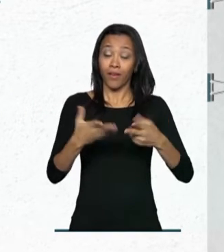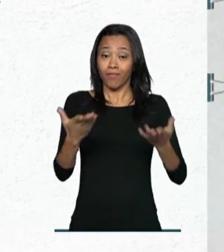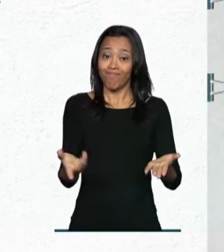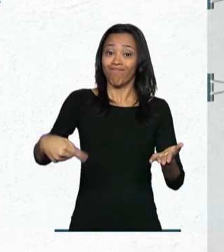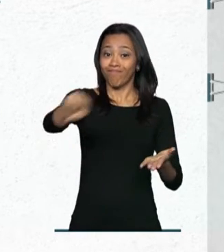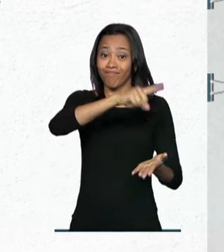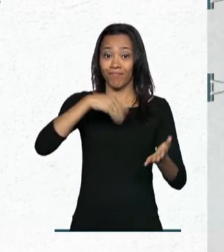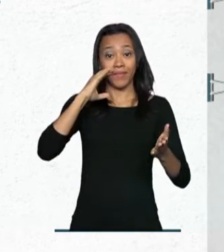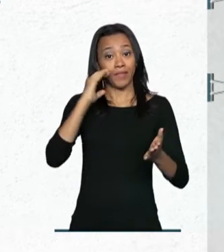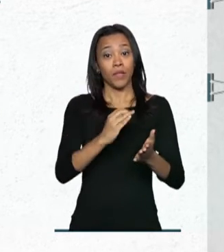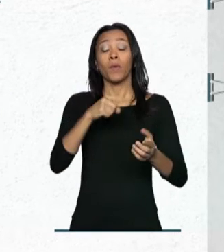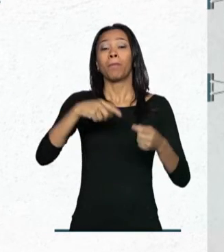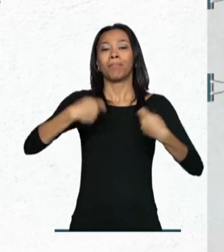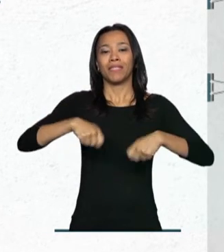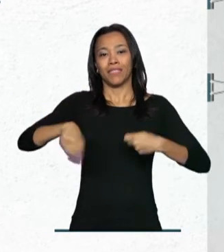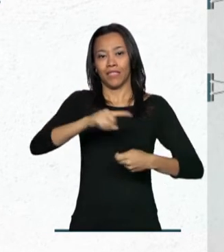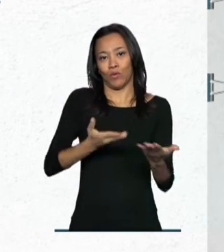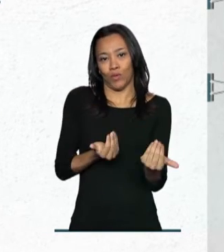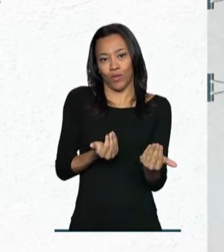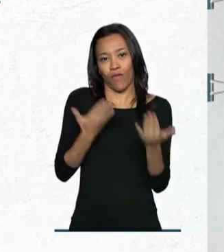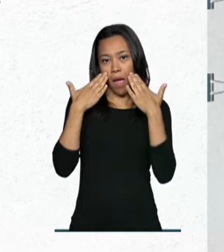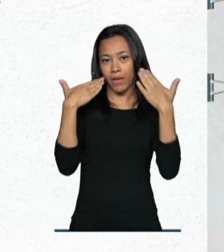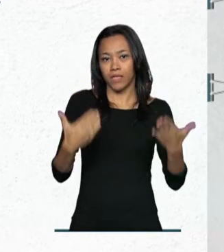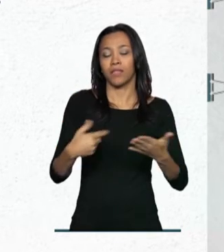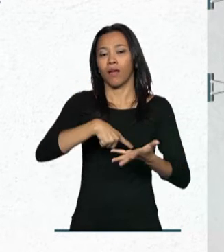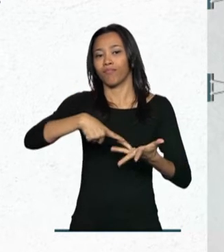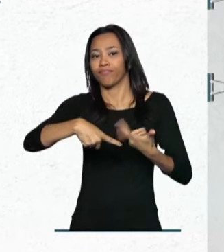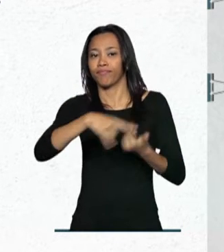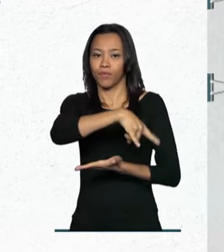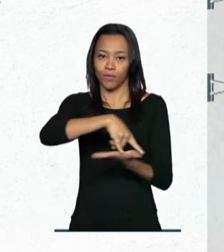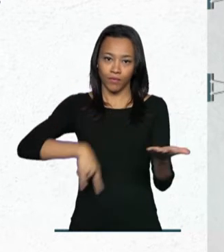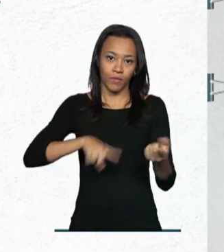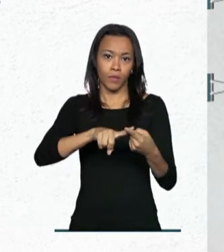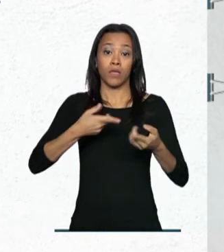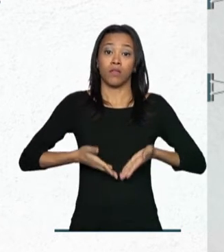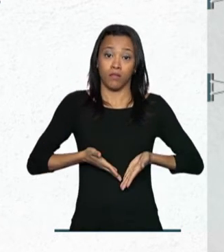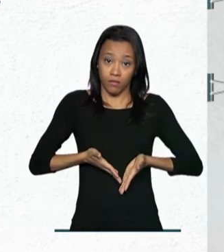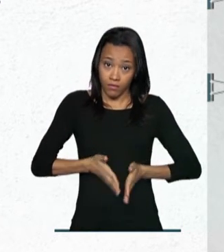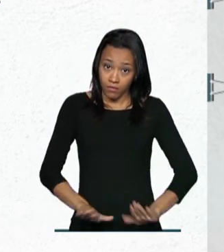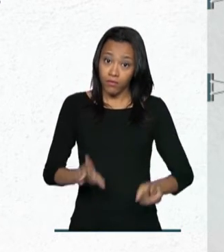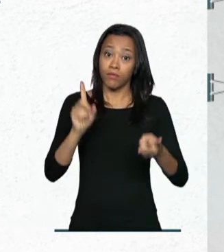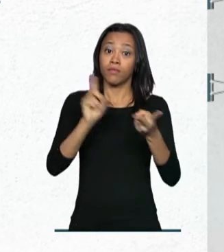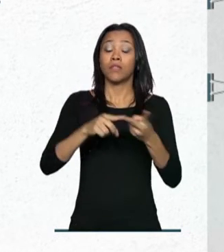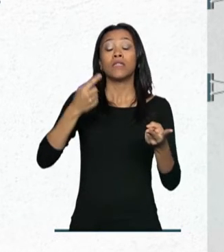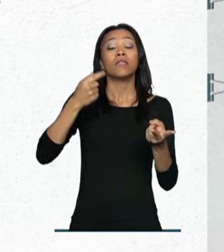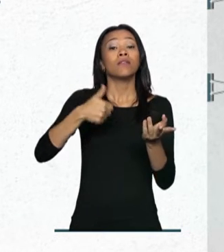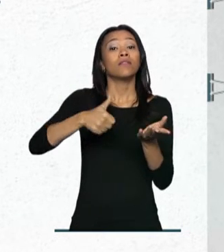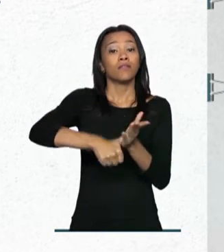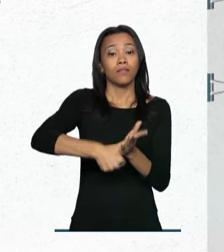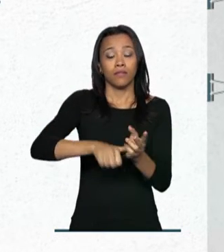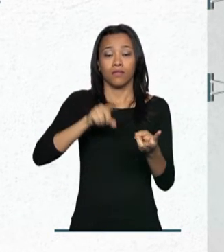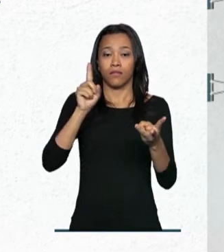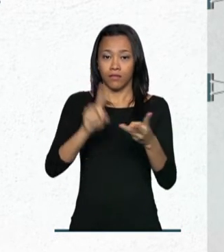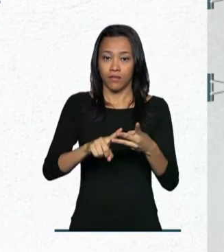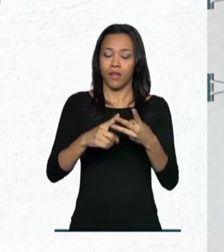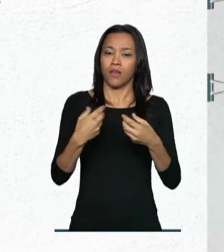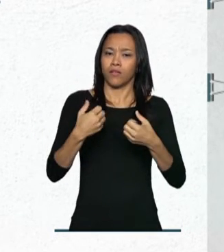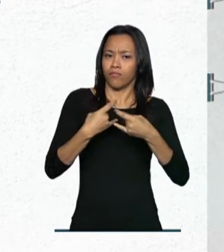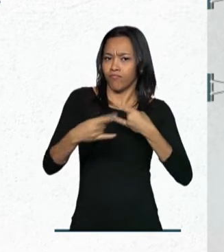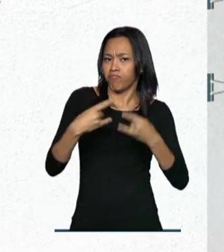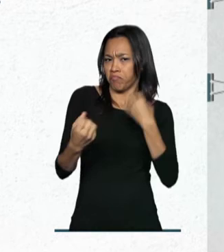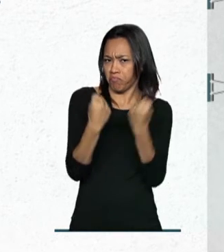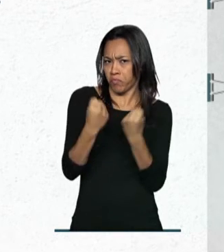dever cívico, os jovens precisam apresentar os seguintes documentos: certidão de nascimento, identidade, carteira de motorista